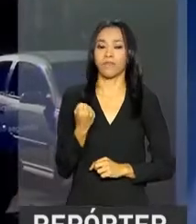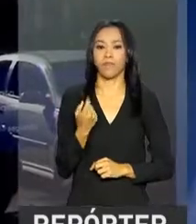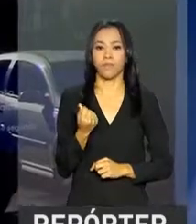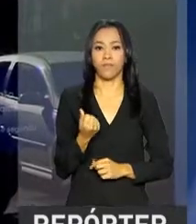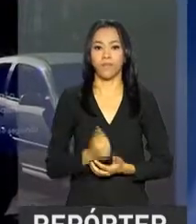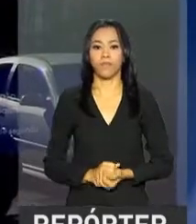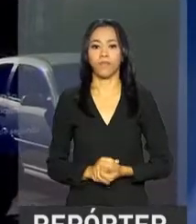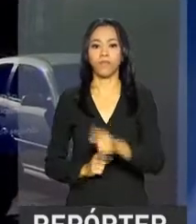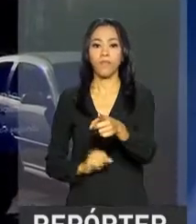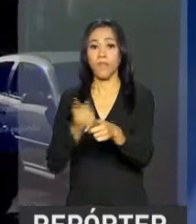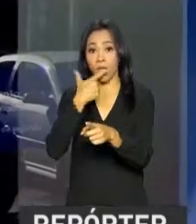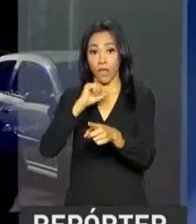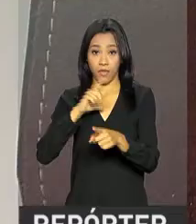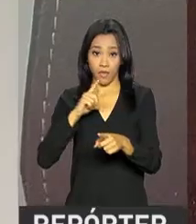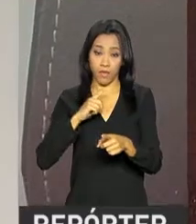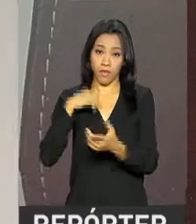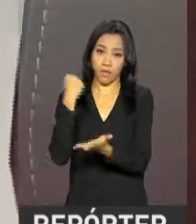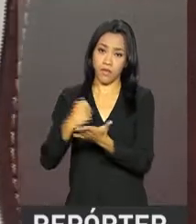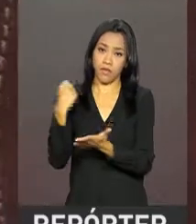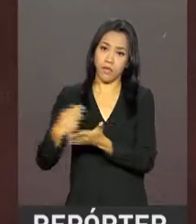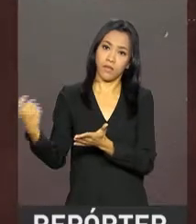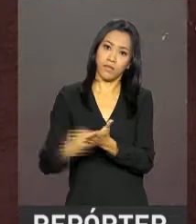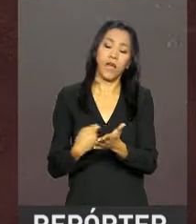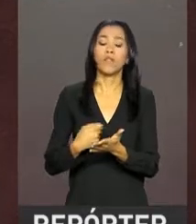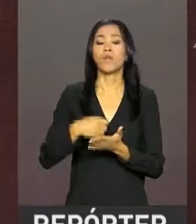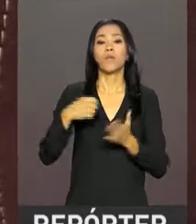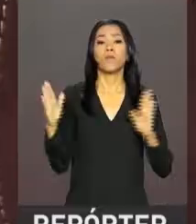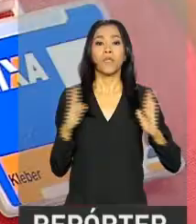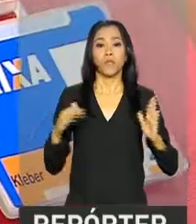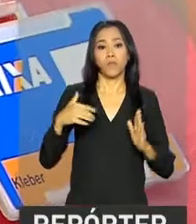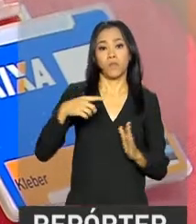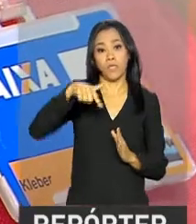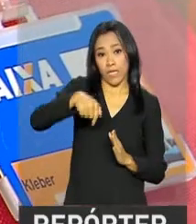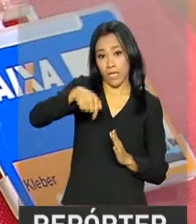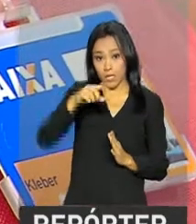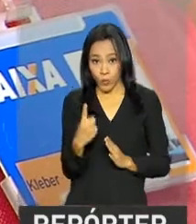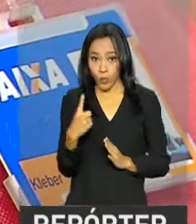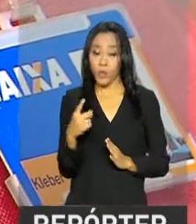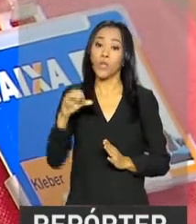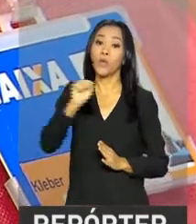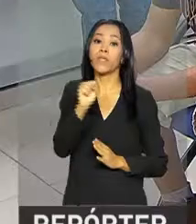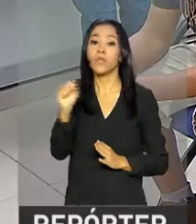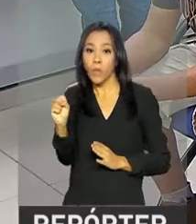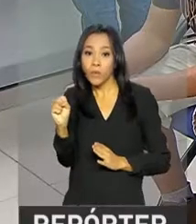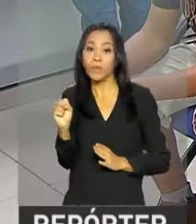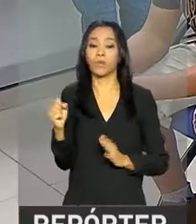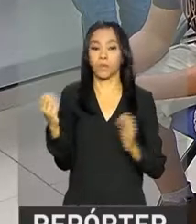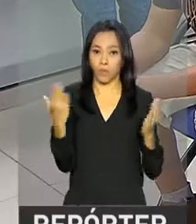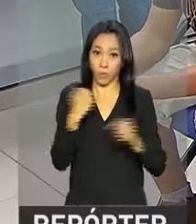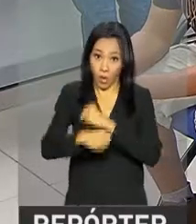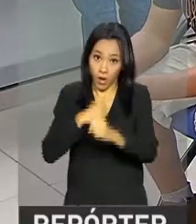quem teve carteira de trabalho assinada entre 1971 e 1988 e tem